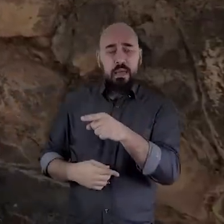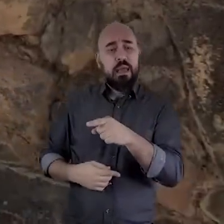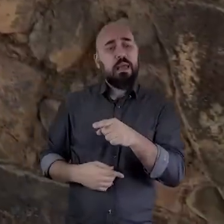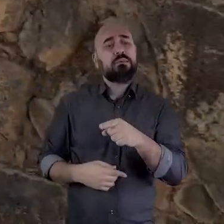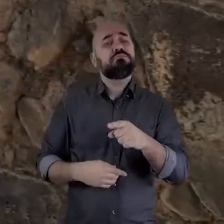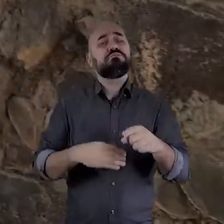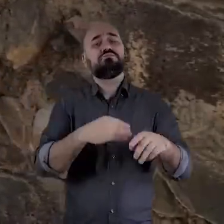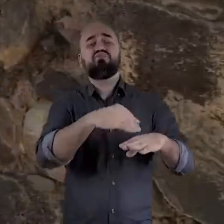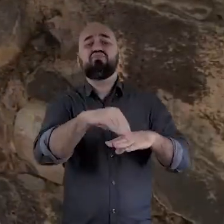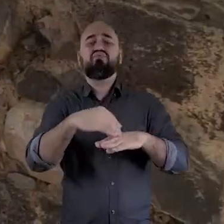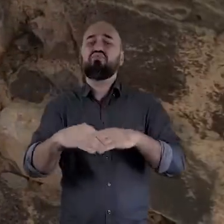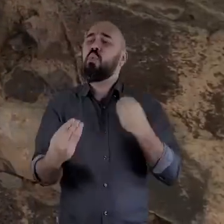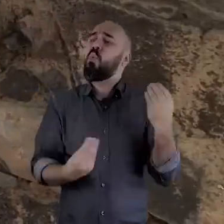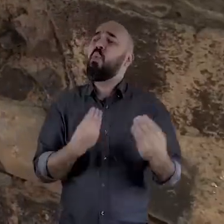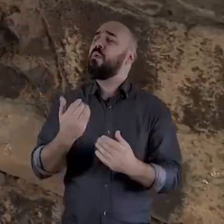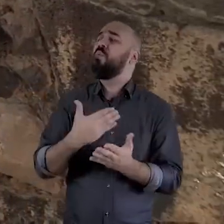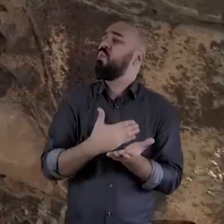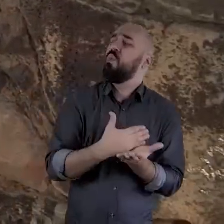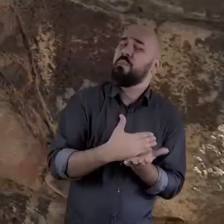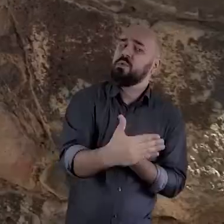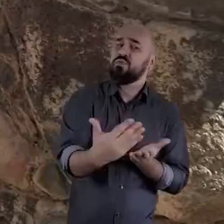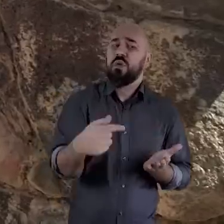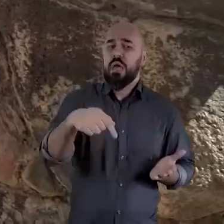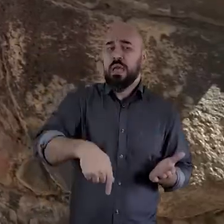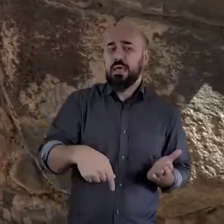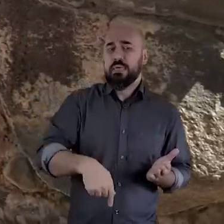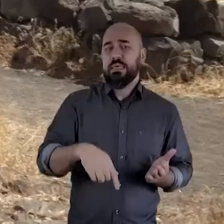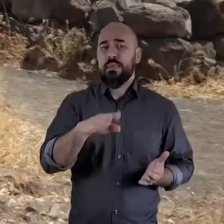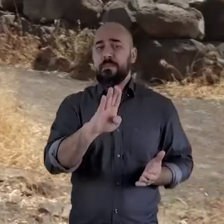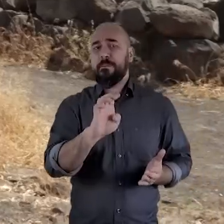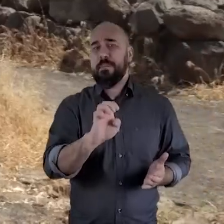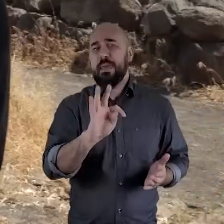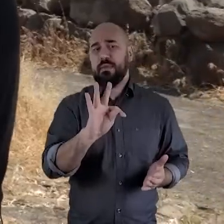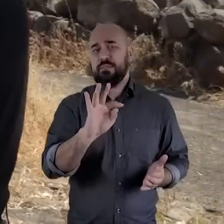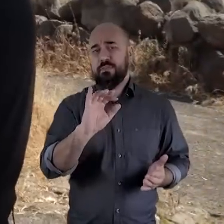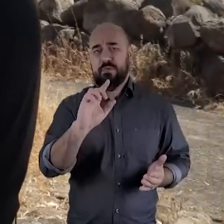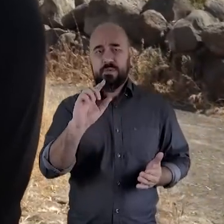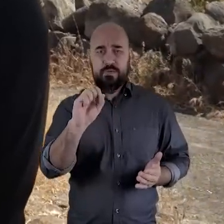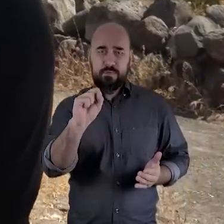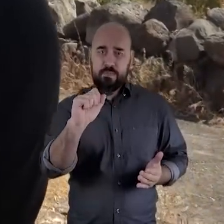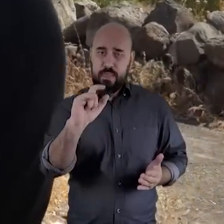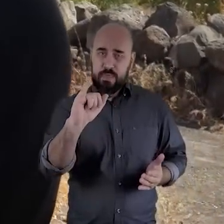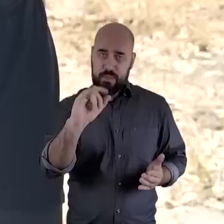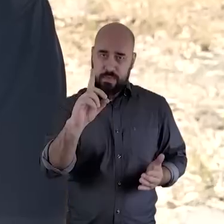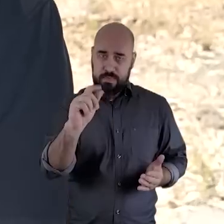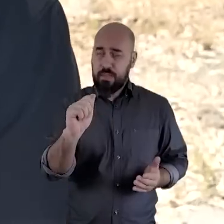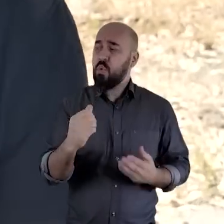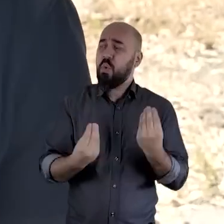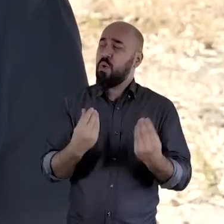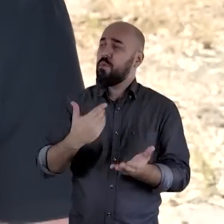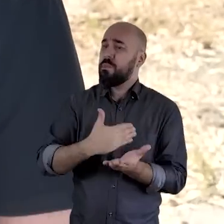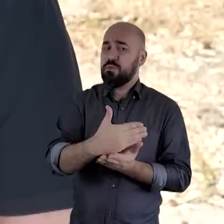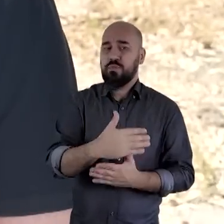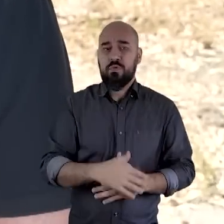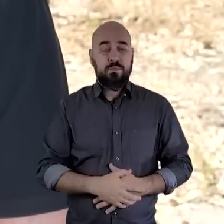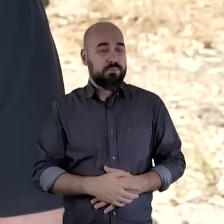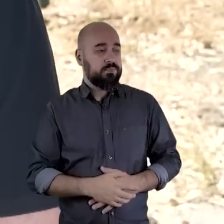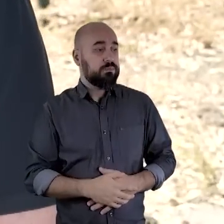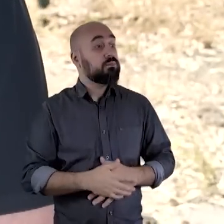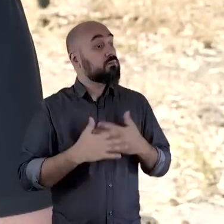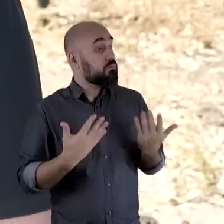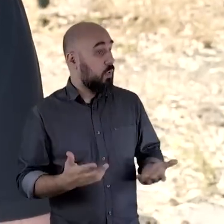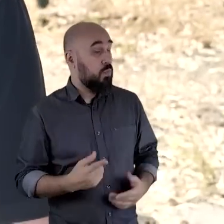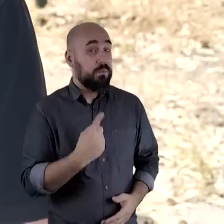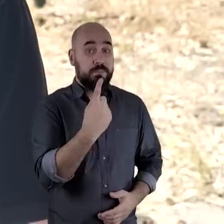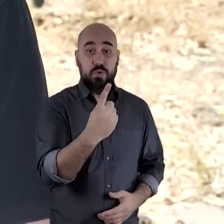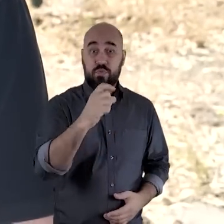escavações aqui em Ethel, ou melhor, em Betsaida. Como começaram as escavações aqui? Então, em